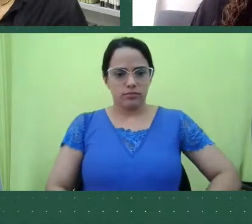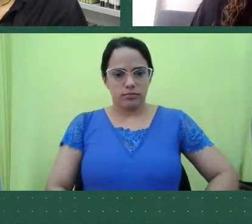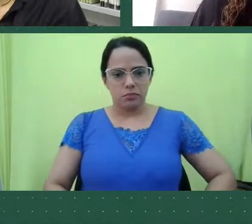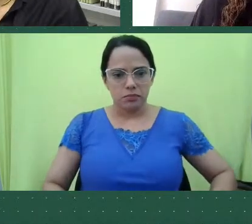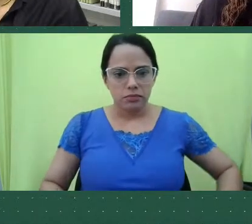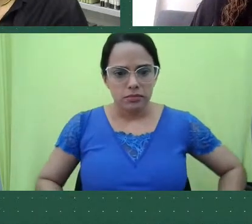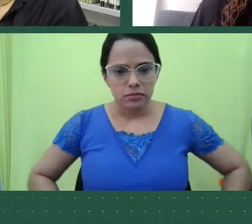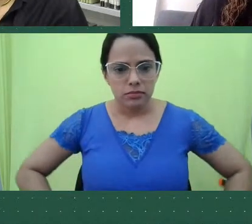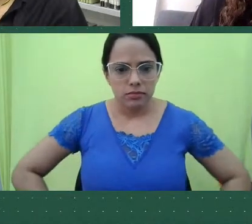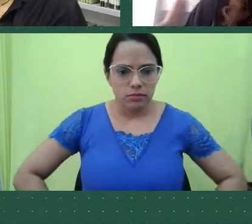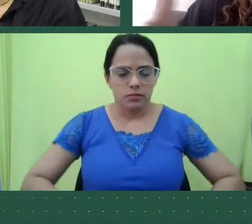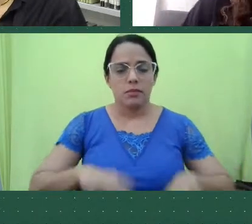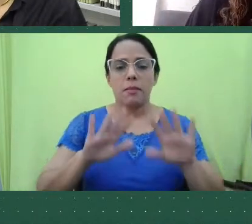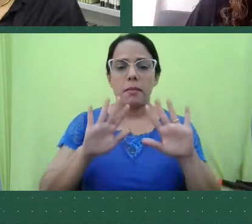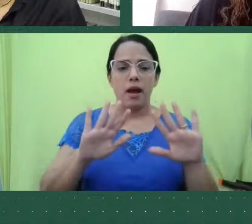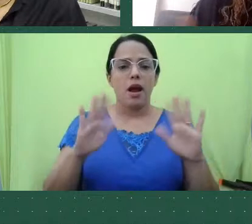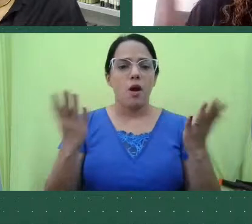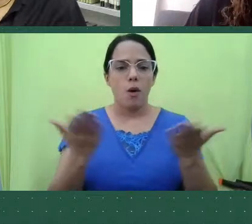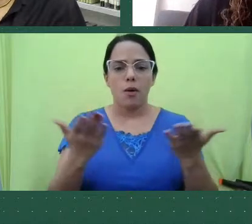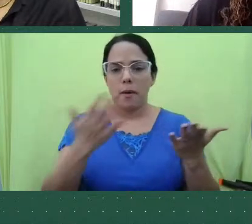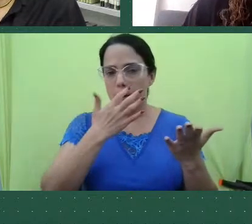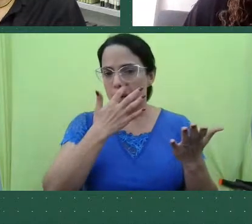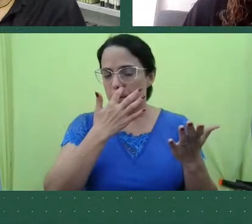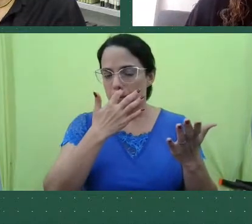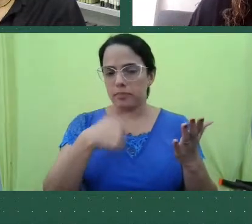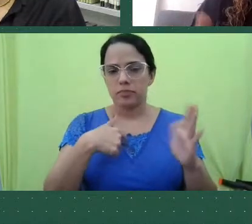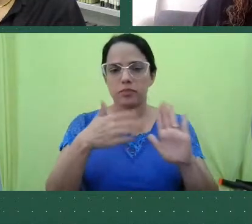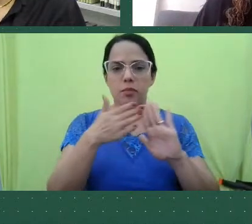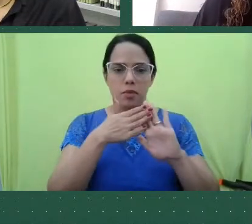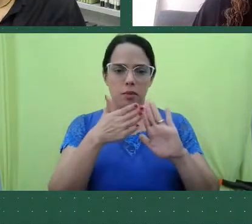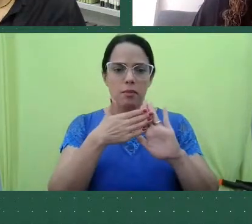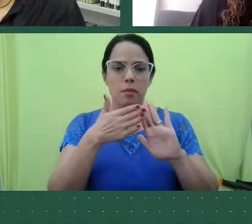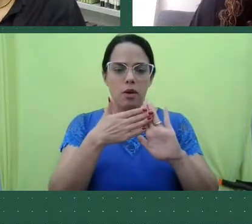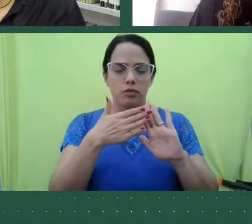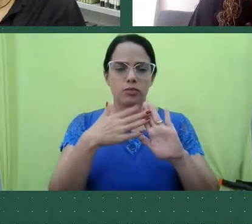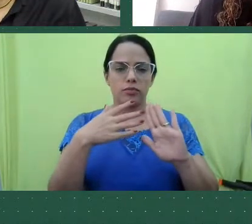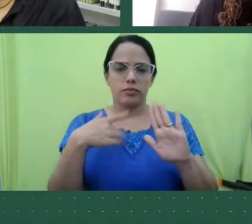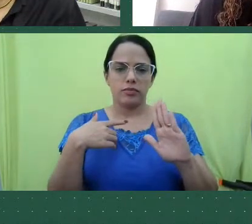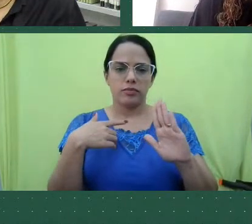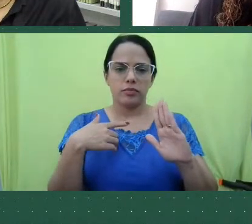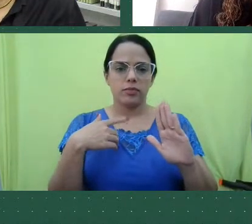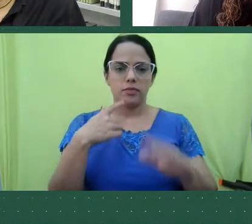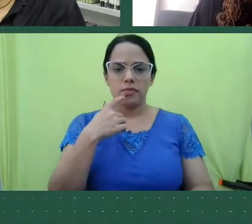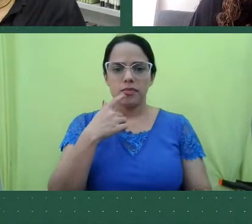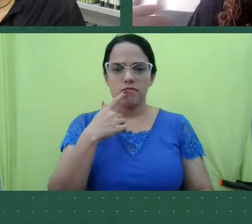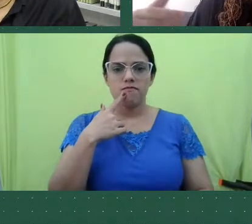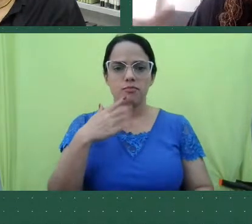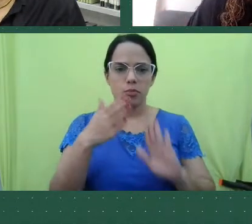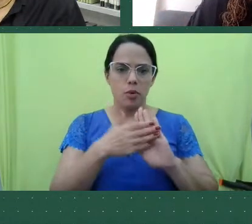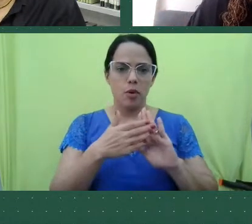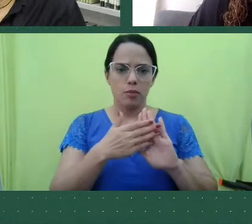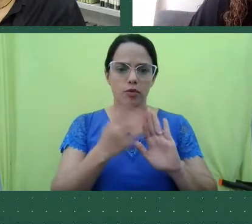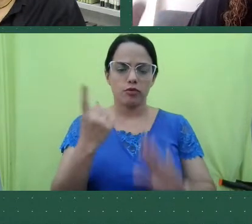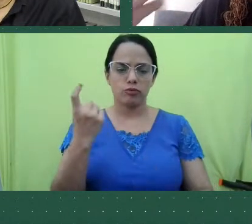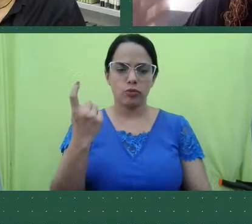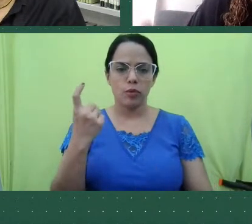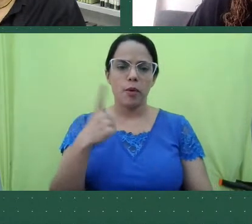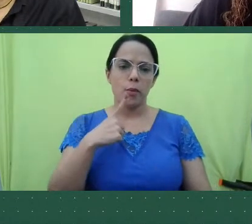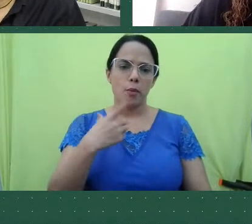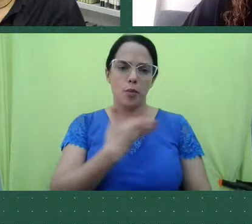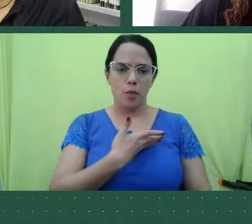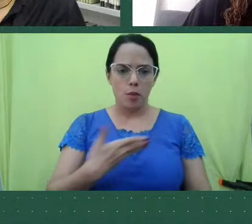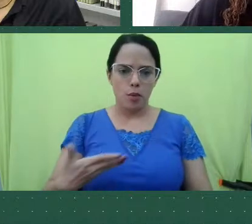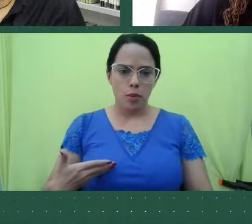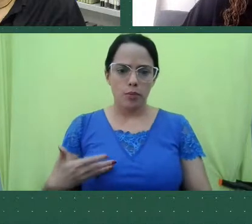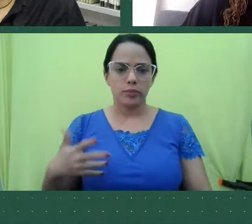Mas hoje, tem uma proposta, esse eu posso falar, tem uma proposta de um, né? Esse é público, esse é o que está